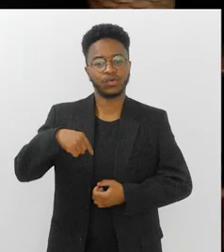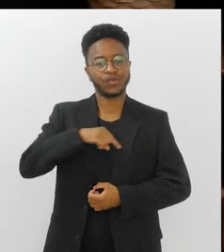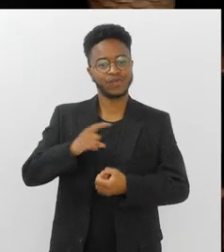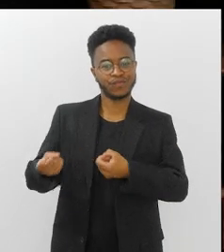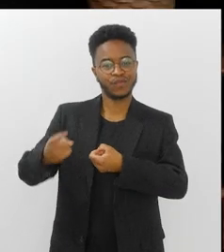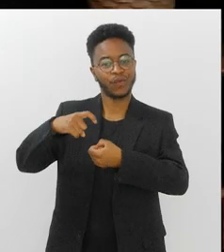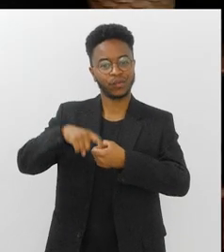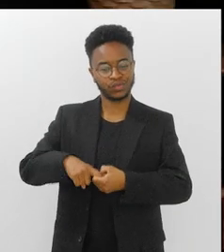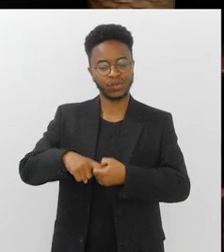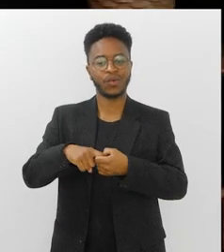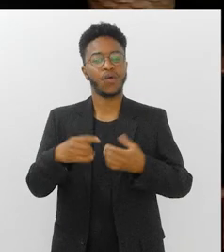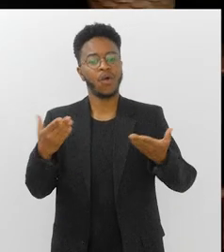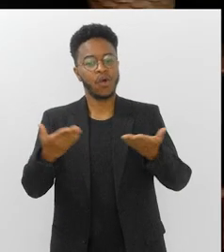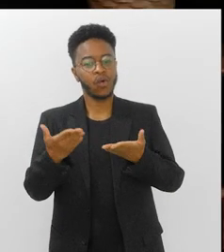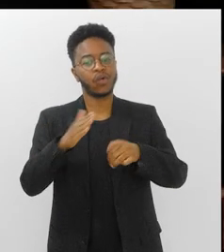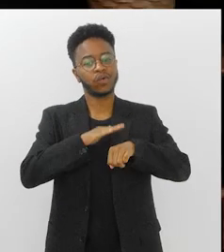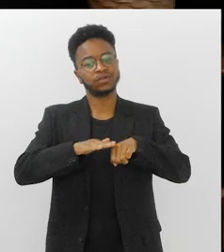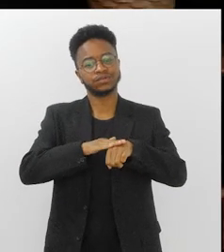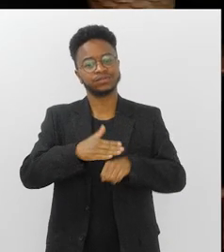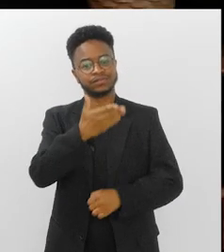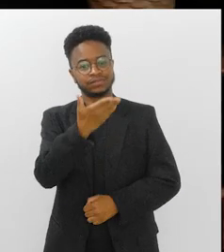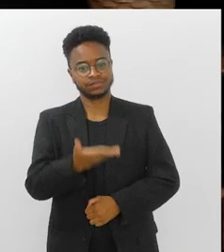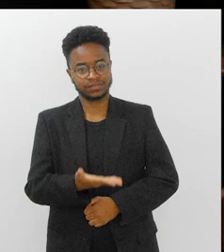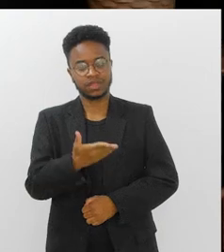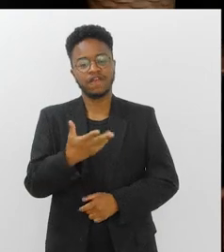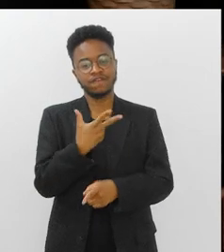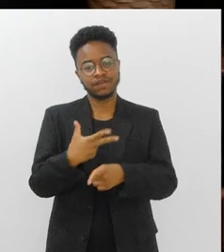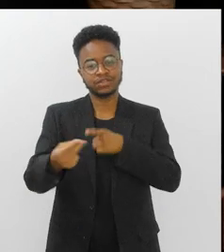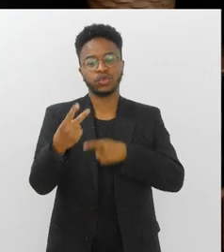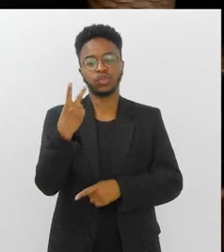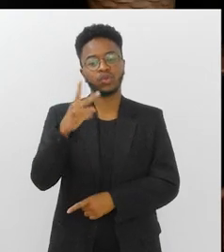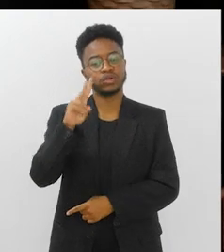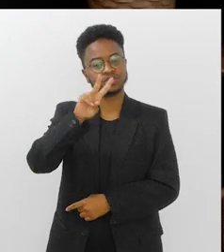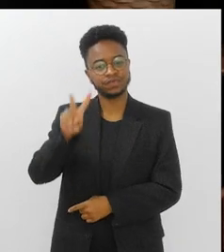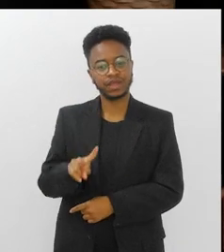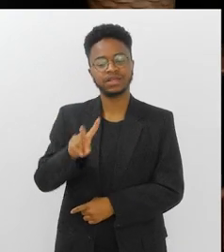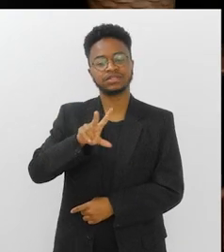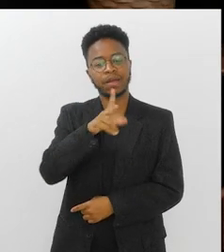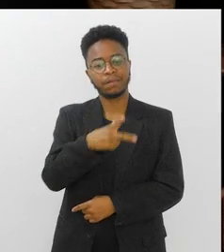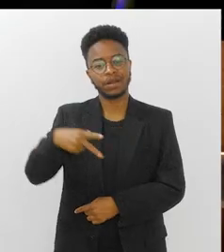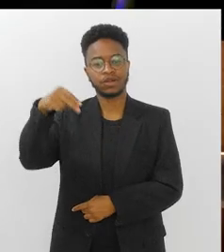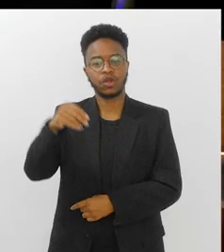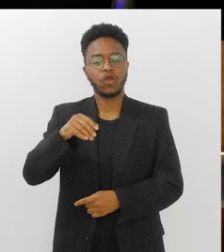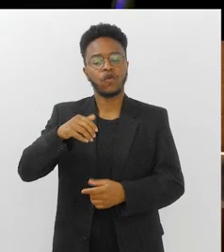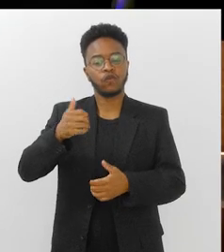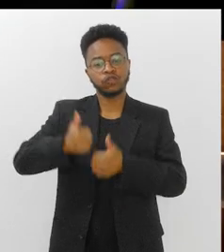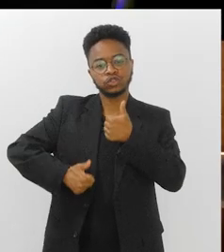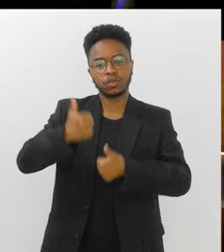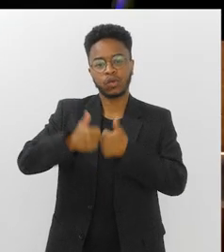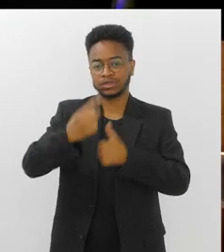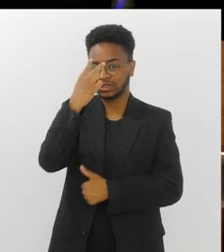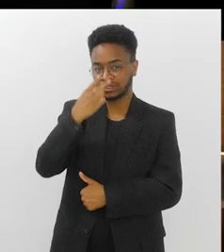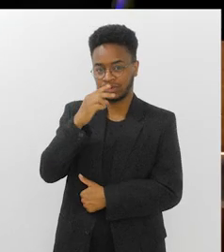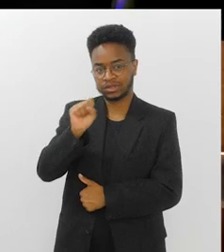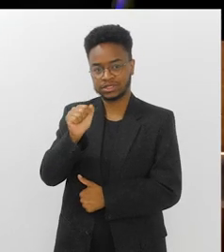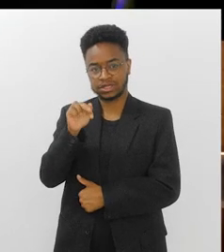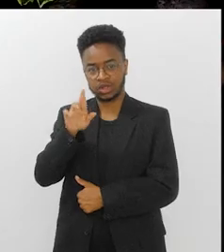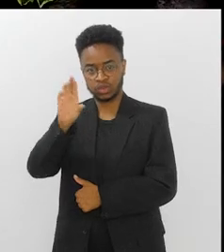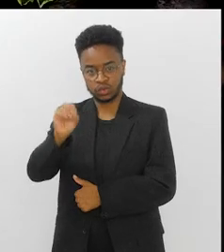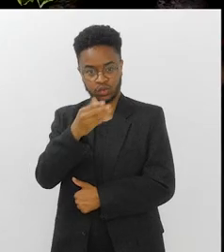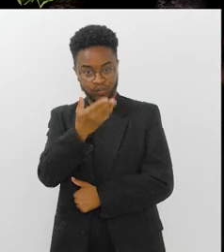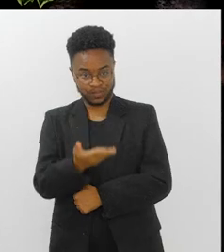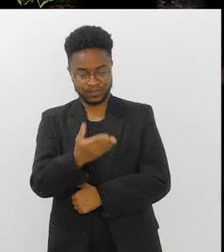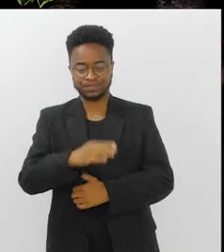estamos de volta com o perfil de hoje conversando com o bicampeão paralímpico de futebol de cegos Sandro Lina